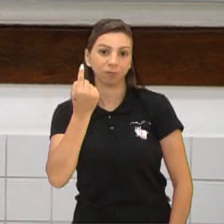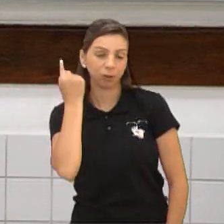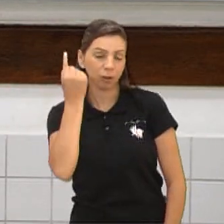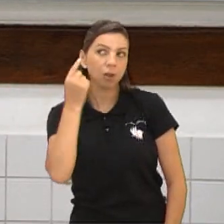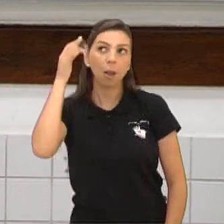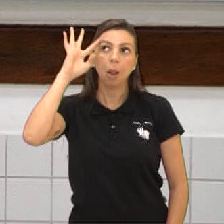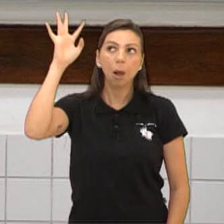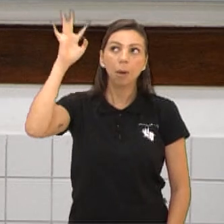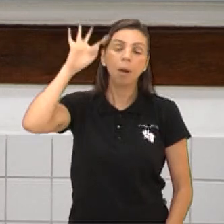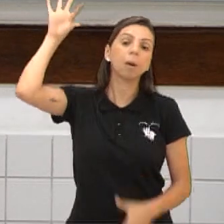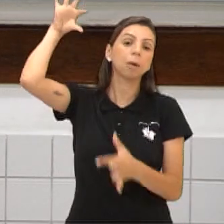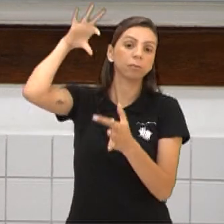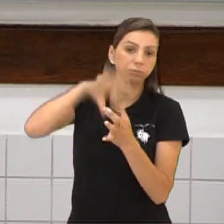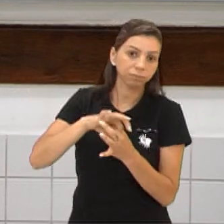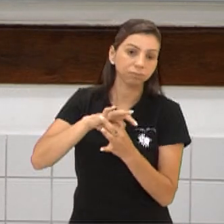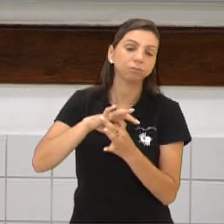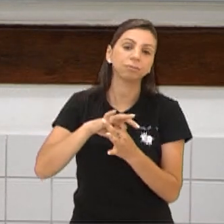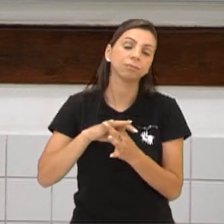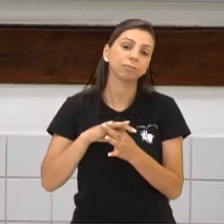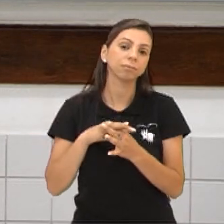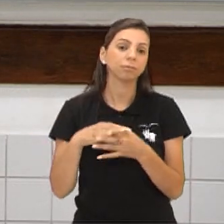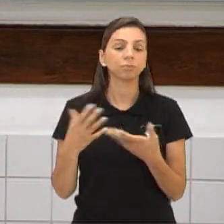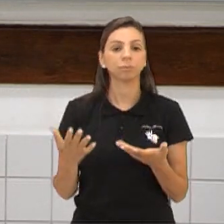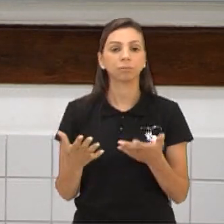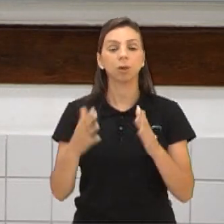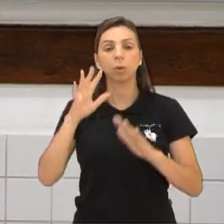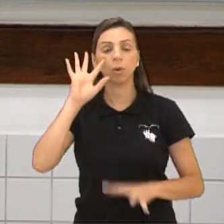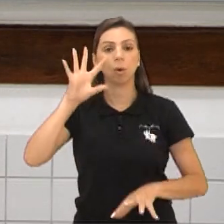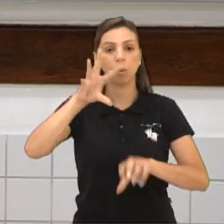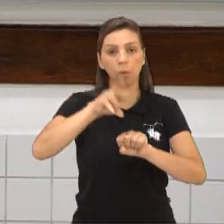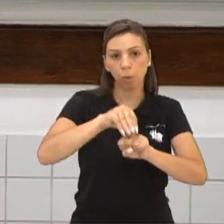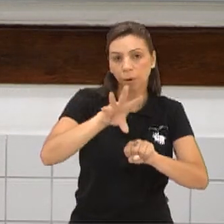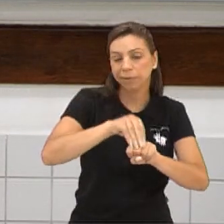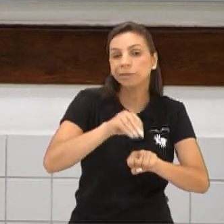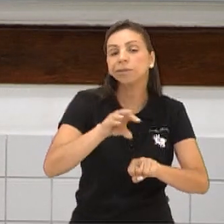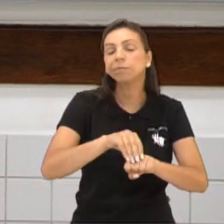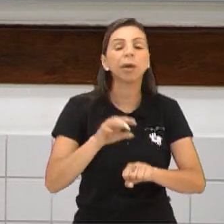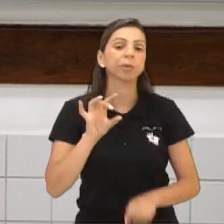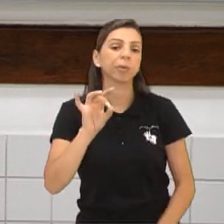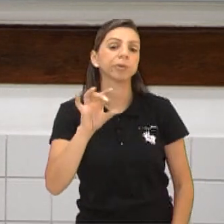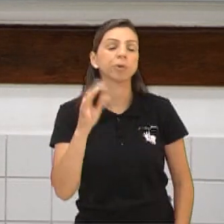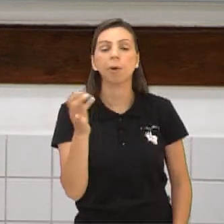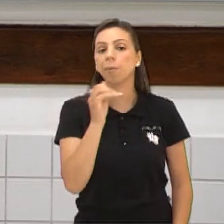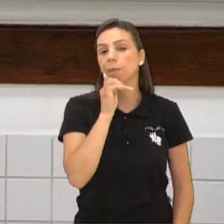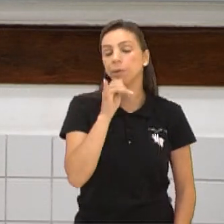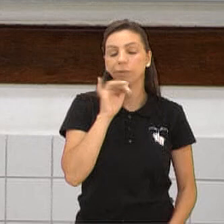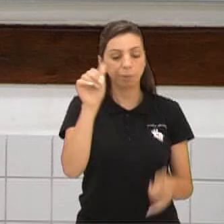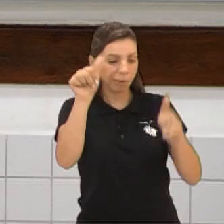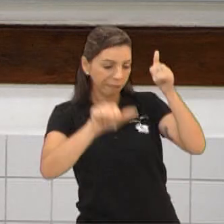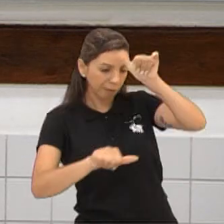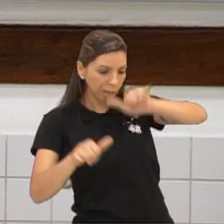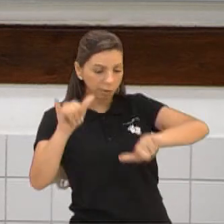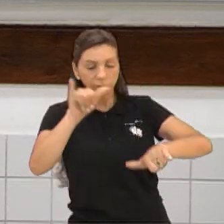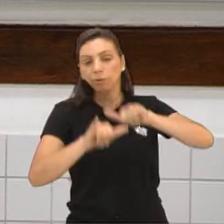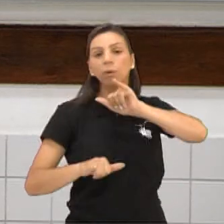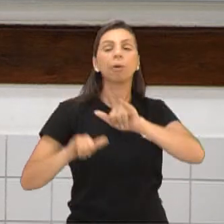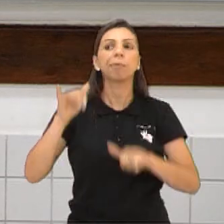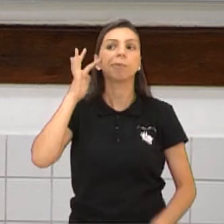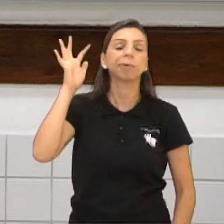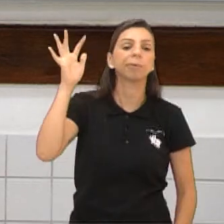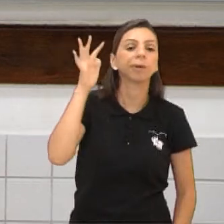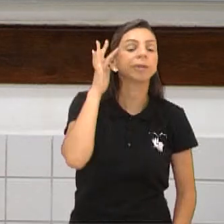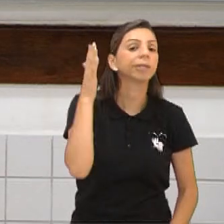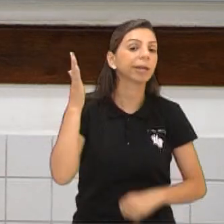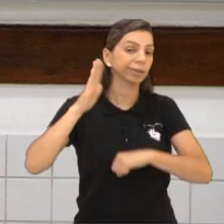partir para um pressuposto em que todo o conhecimento, ou pelo menos que as minhas avaliações, o meu pensamento